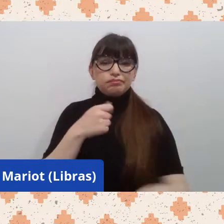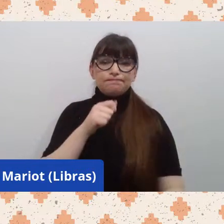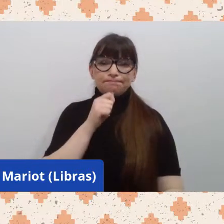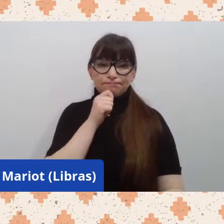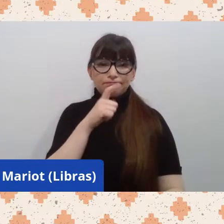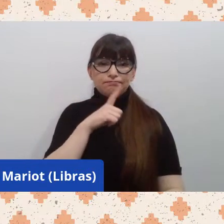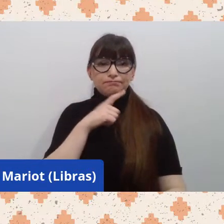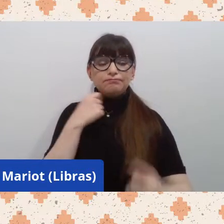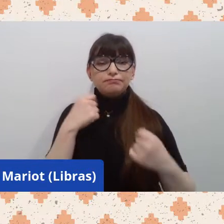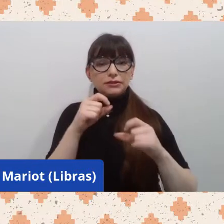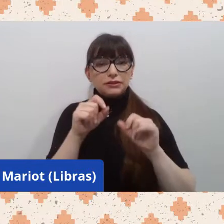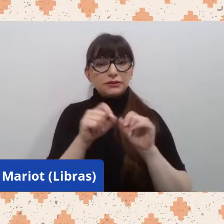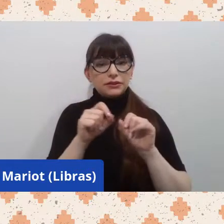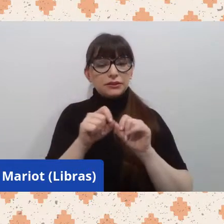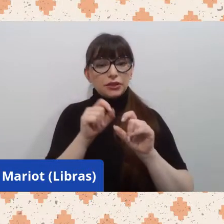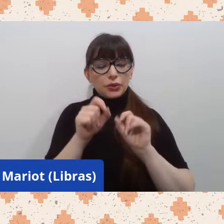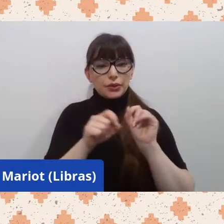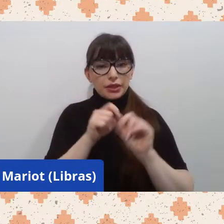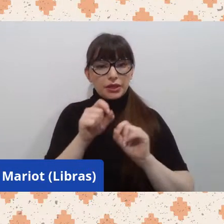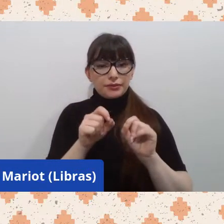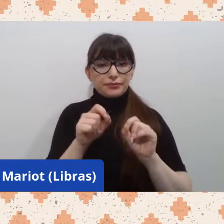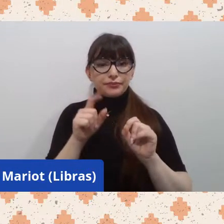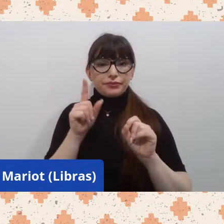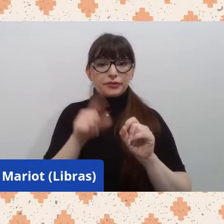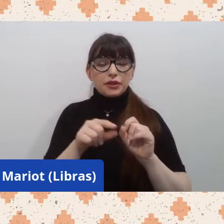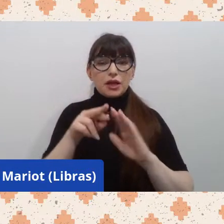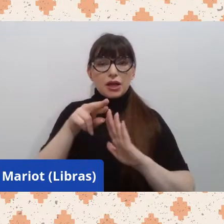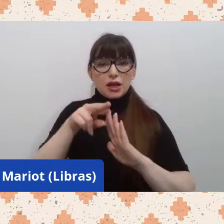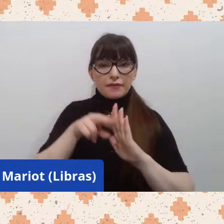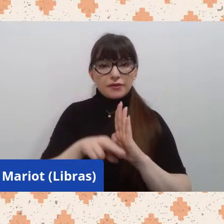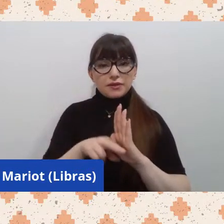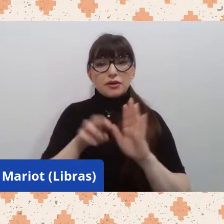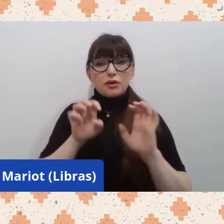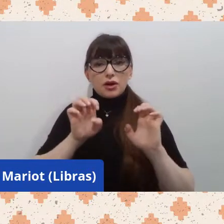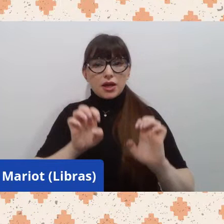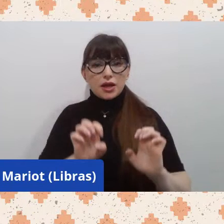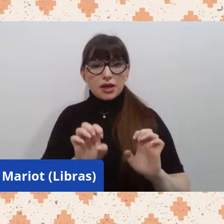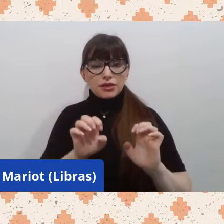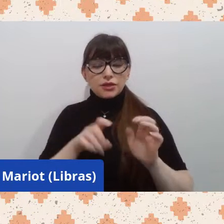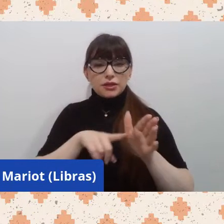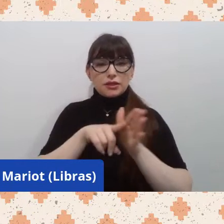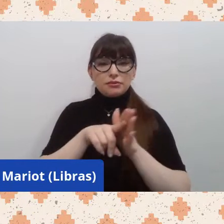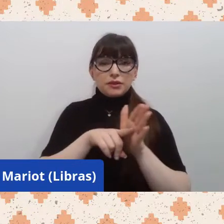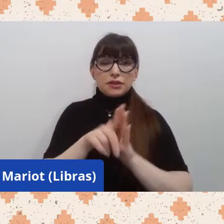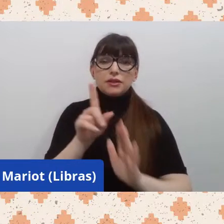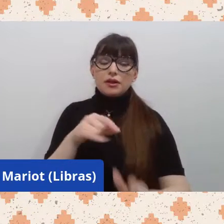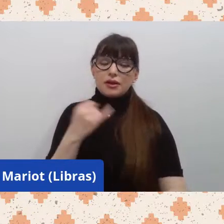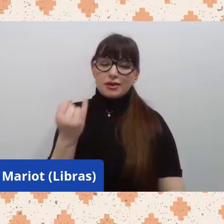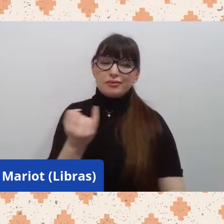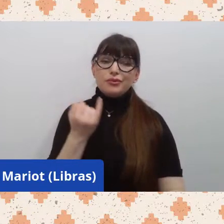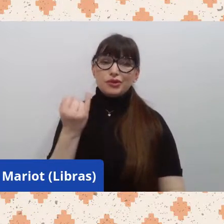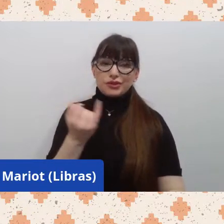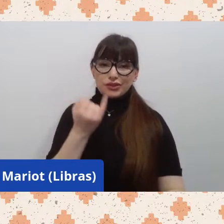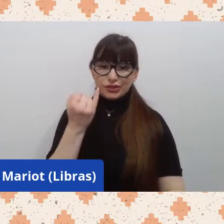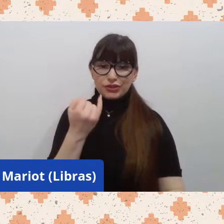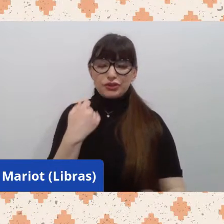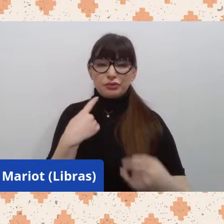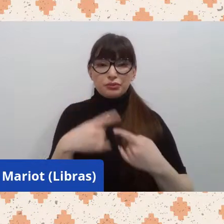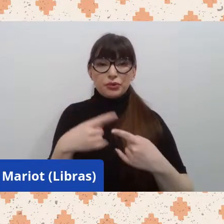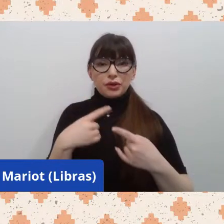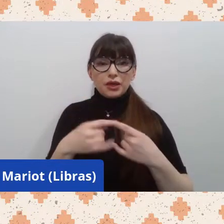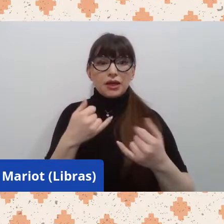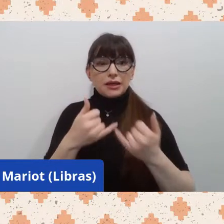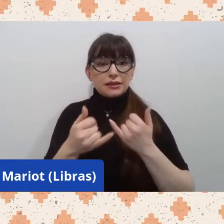em consideração que a revisão ética da pesquisa clínica ela é fundamental, justamente porque